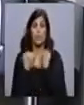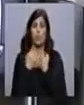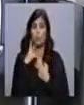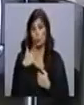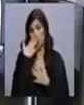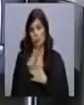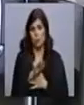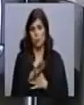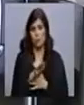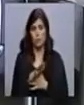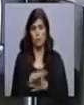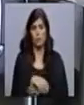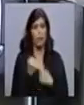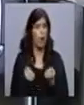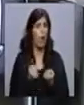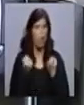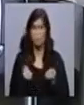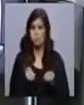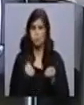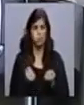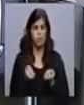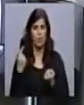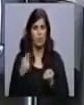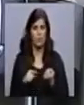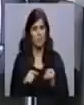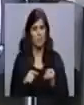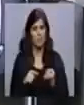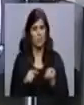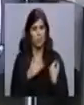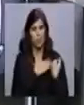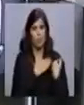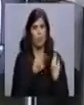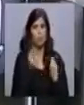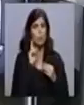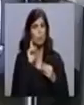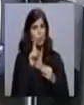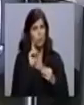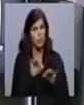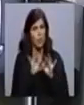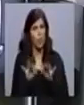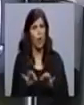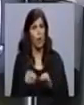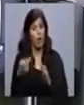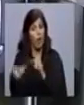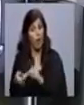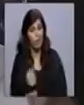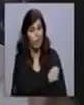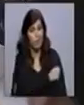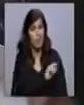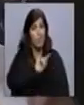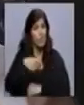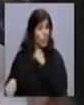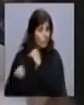portuguesa, ainda não conseguem ter esse papel tão fundamental que uma mulher tem em casa e que deveria ser igual para os